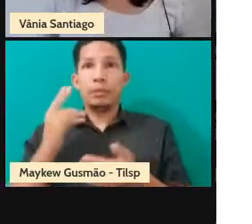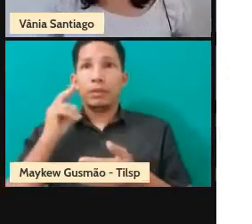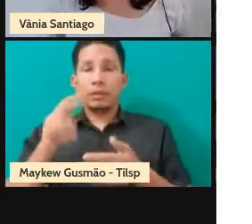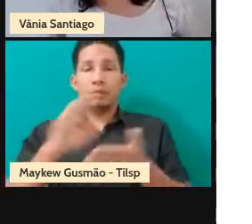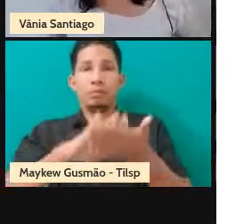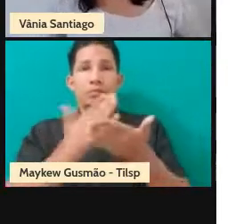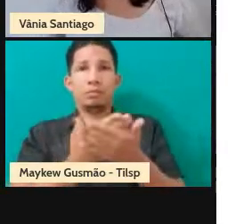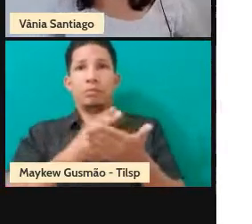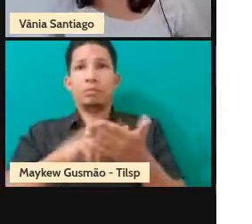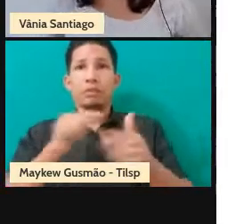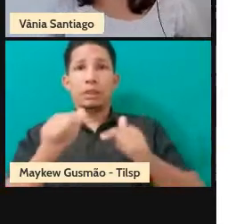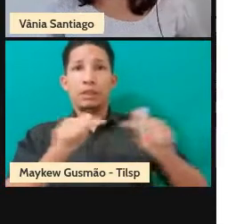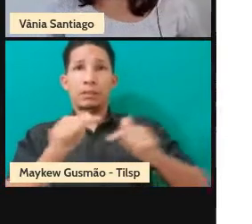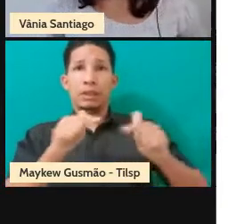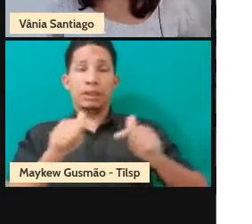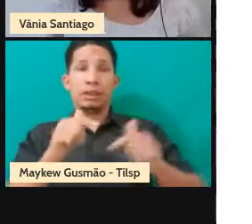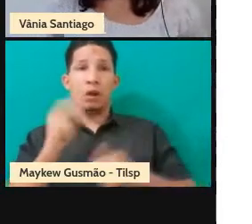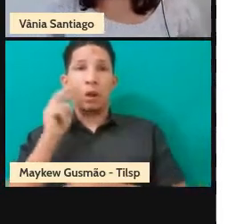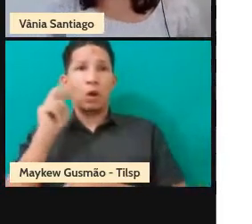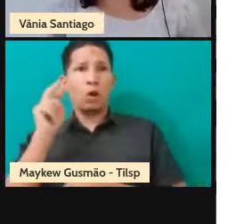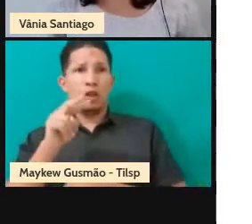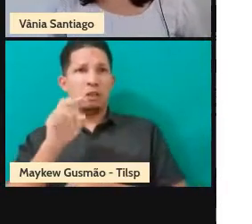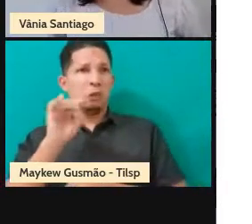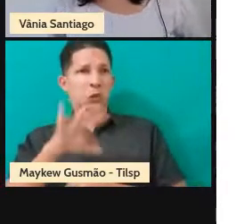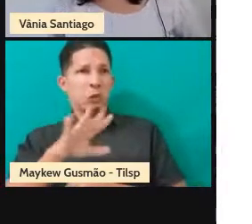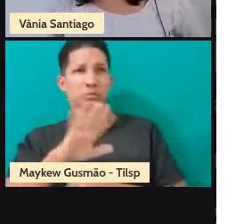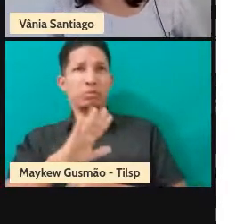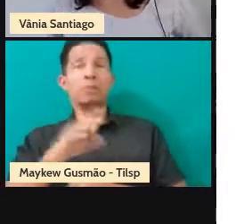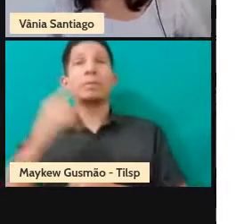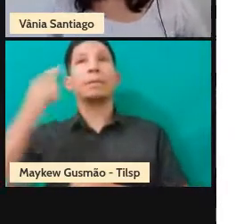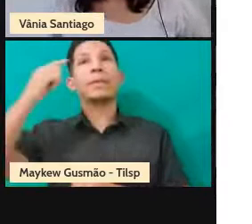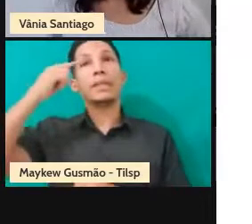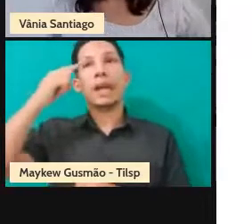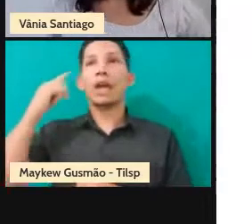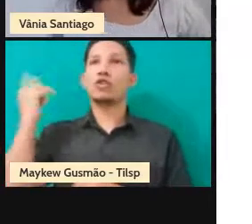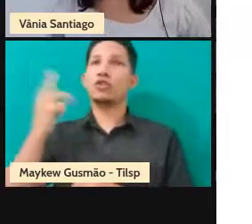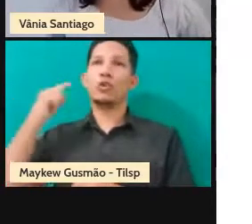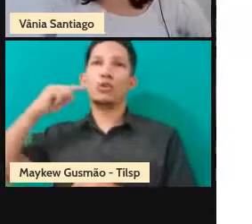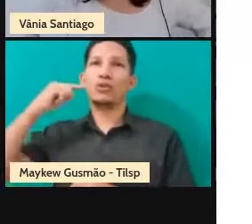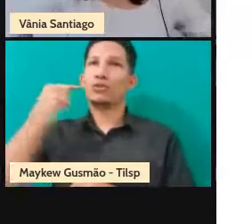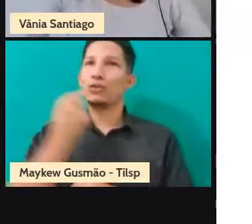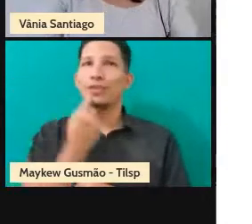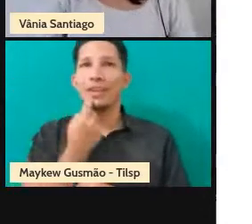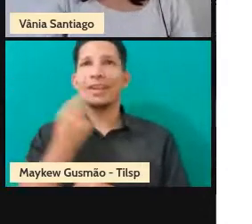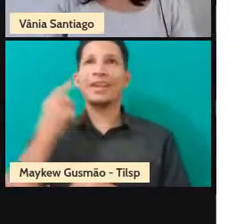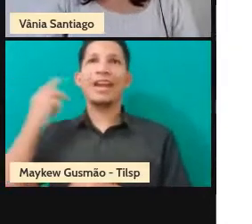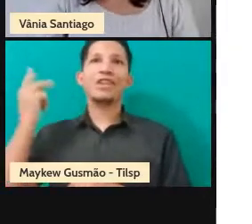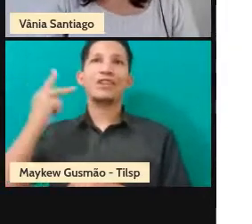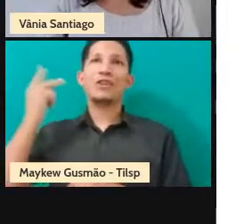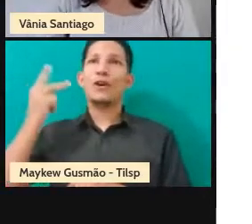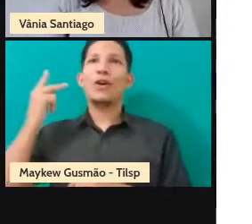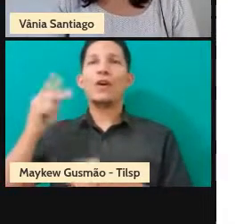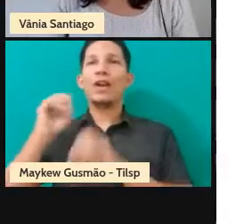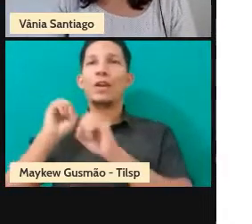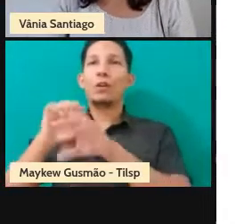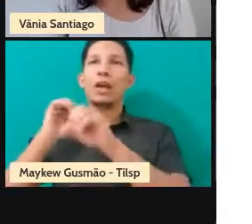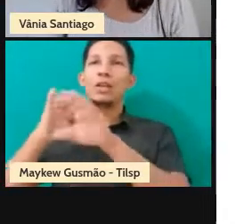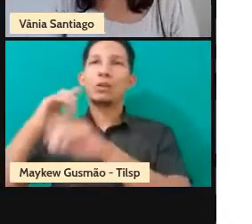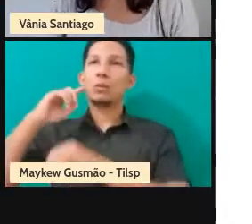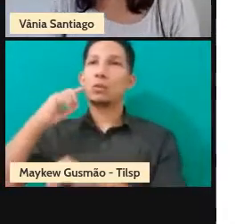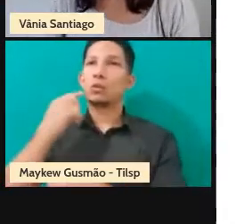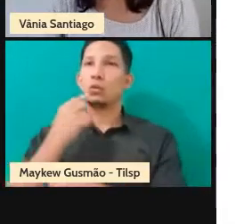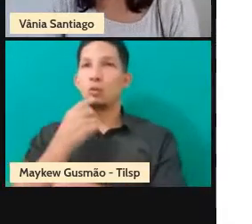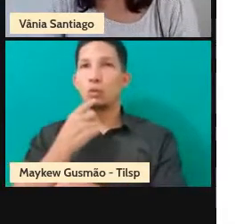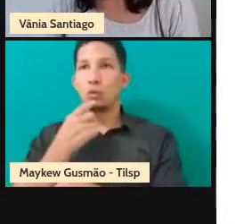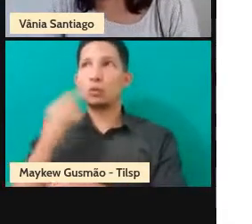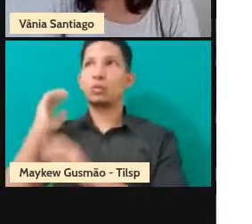TIOS sem olhar para a história da surdez, para a história da educação de surdos, para olhar para a